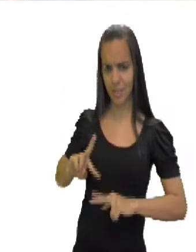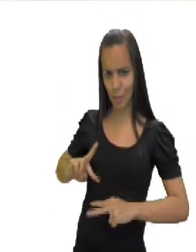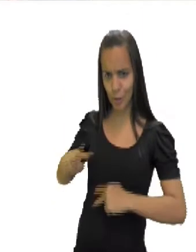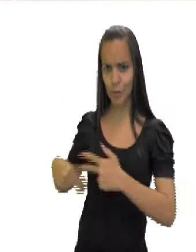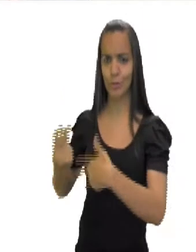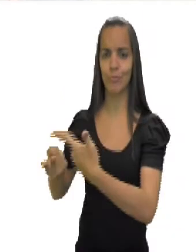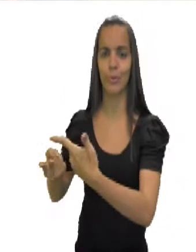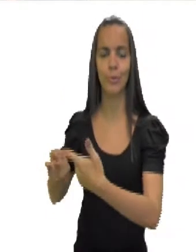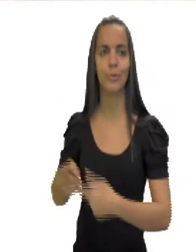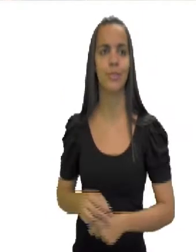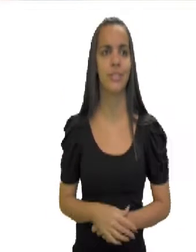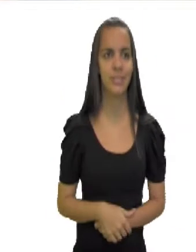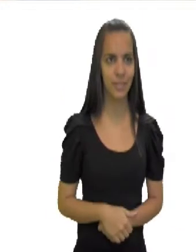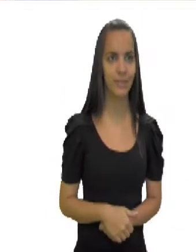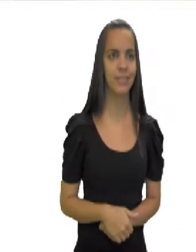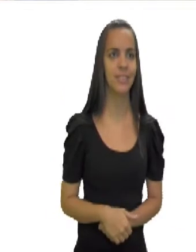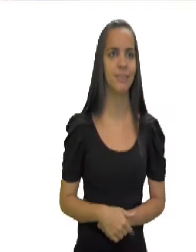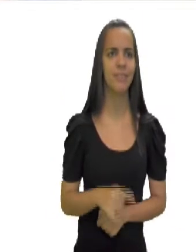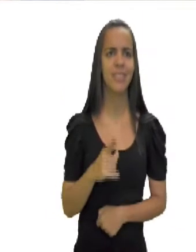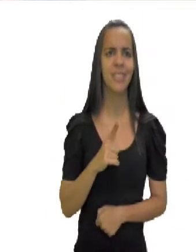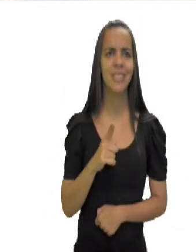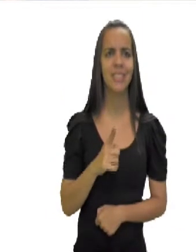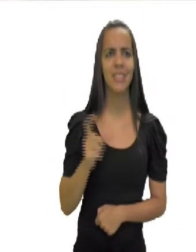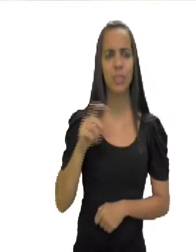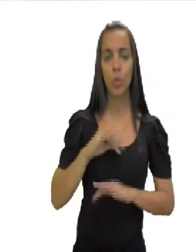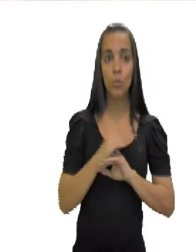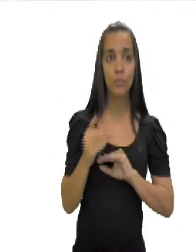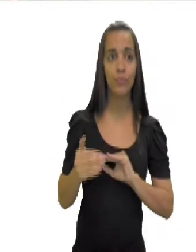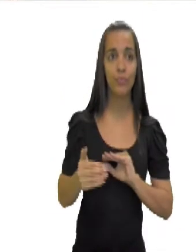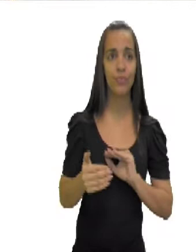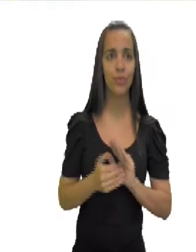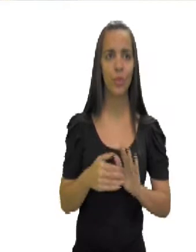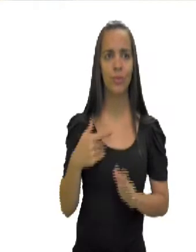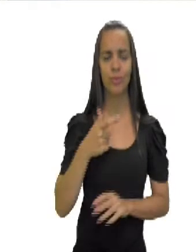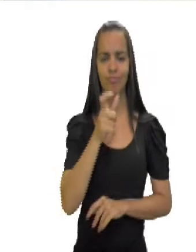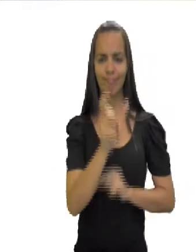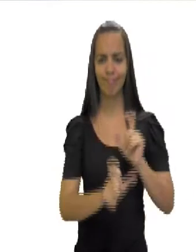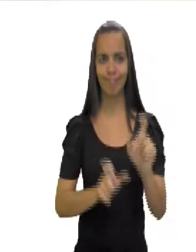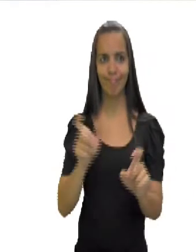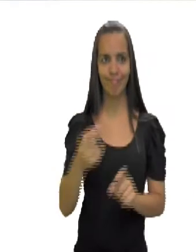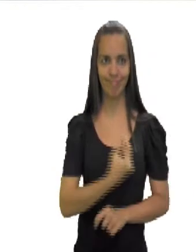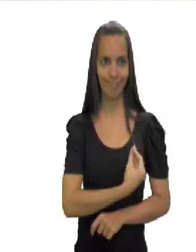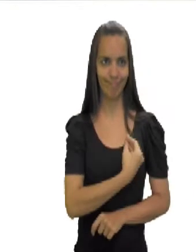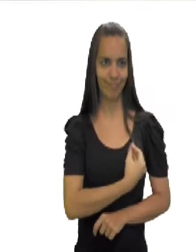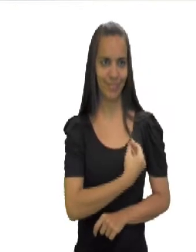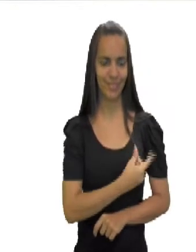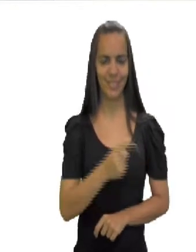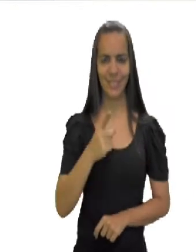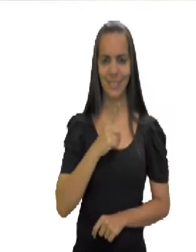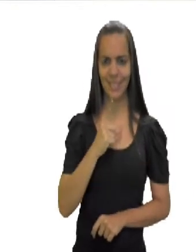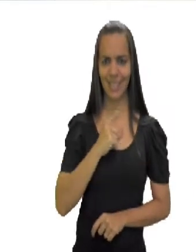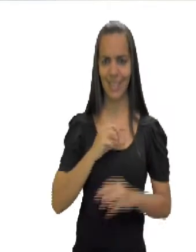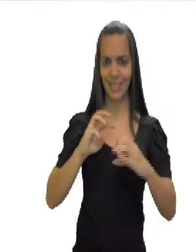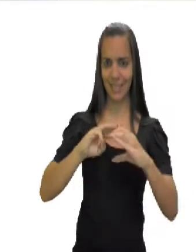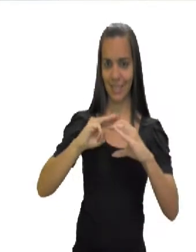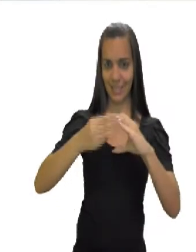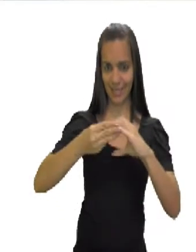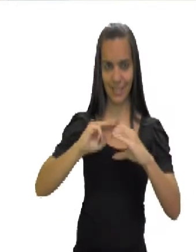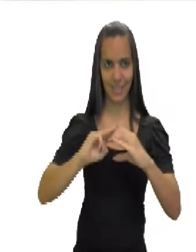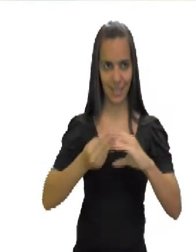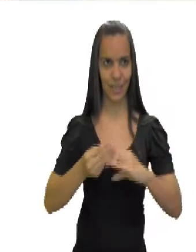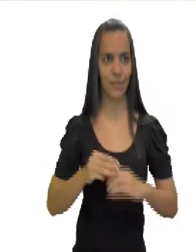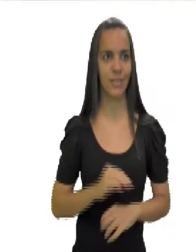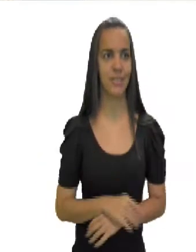disso, assim como todos os seres vivos, ele é composto por células. Nós já vimos isso também nas